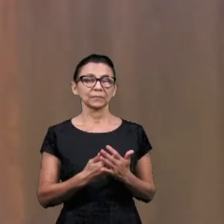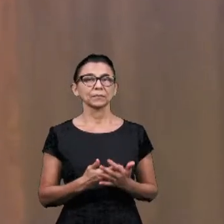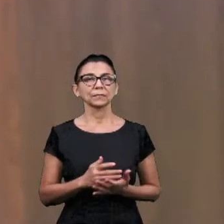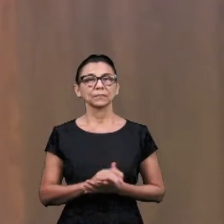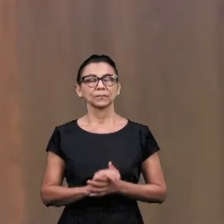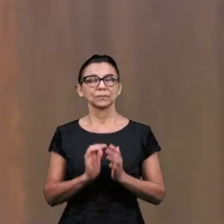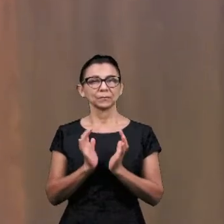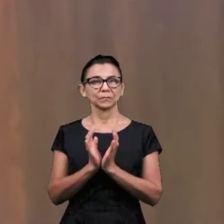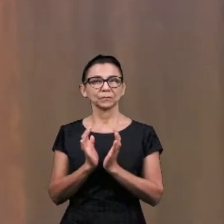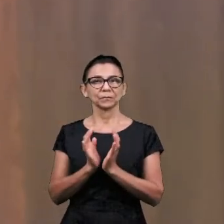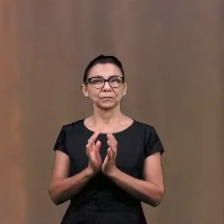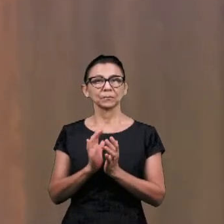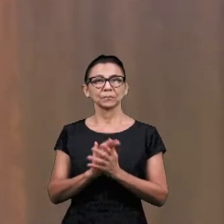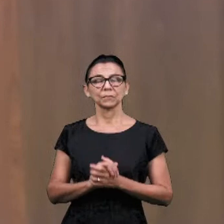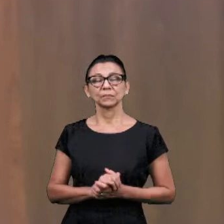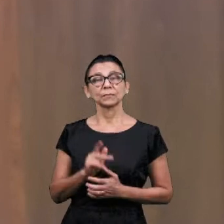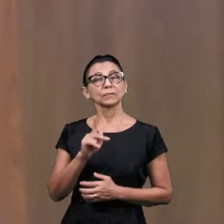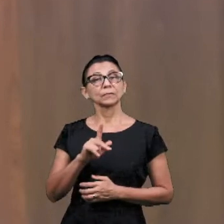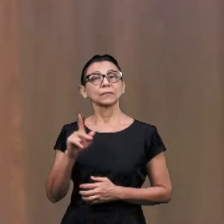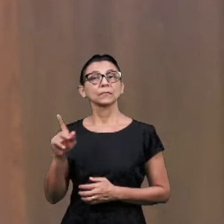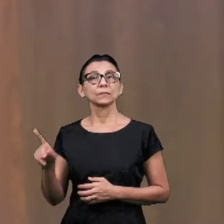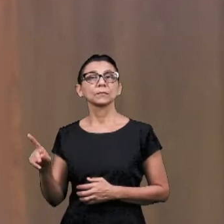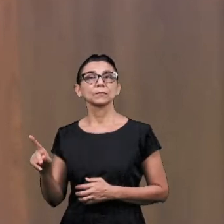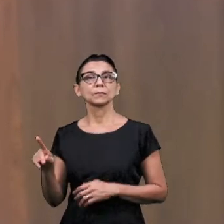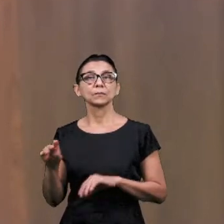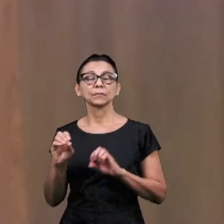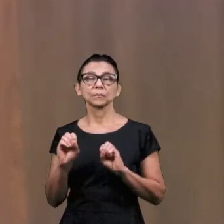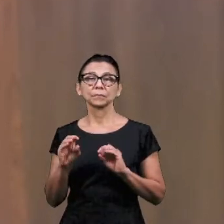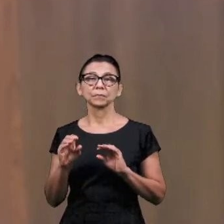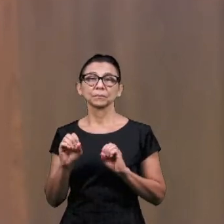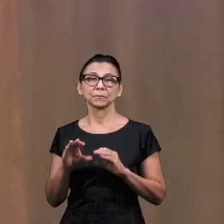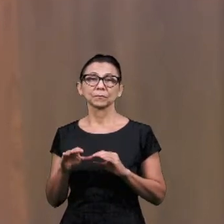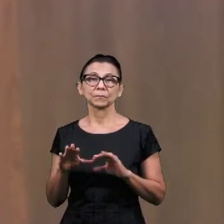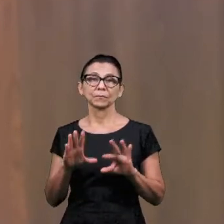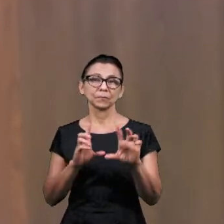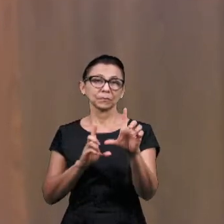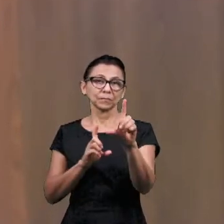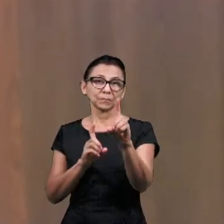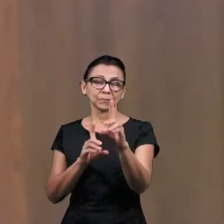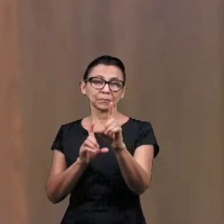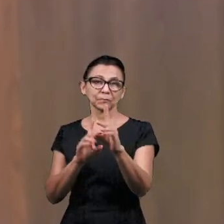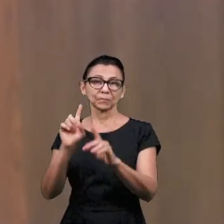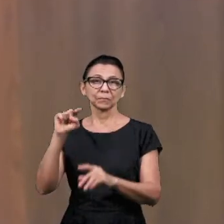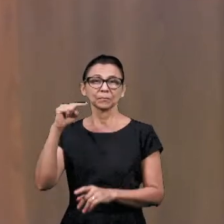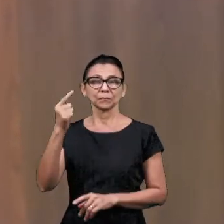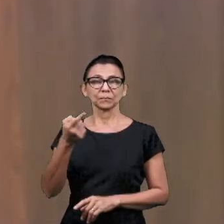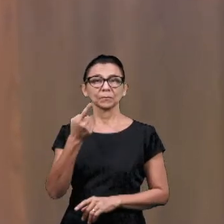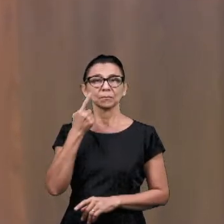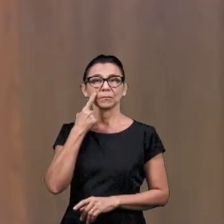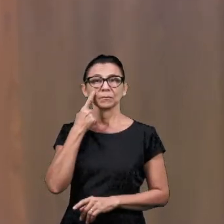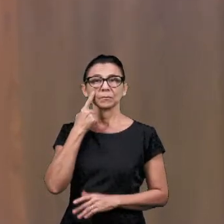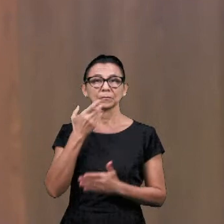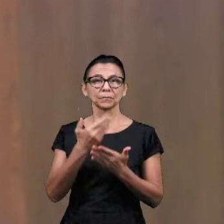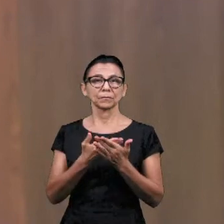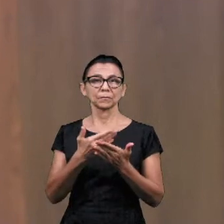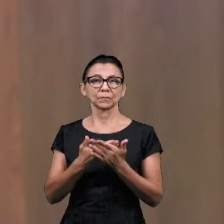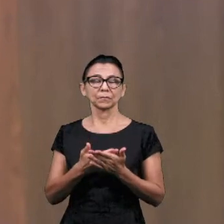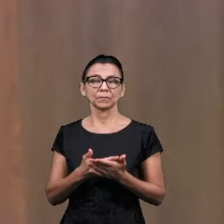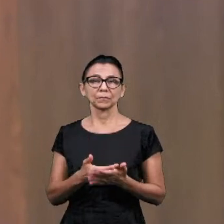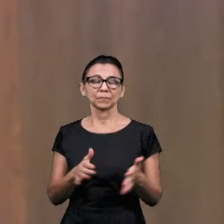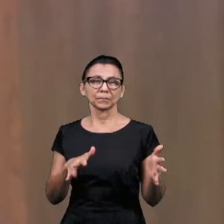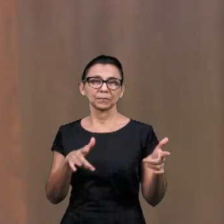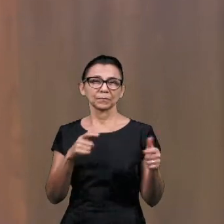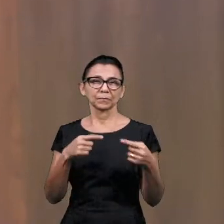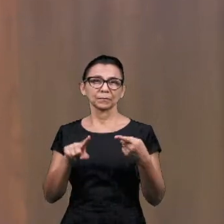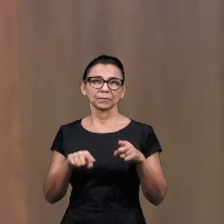intermediários e adolescentes, a professora que vai trazer o ensino, a parte doutrinária, e na sequência você assiste a aula de instrumento, a aula de música com a